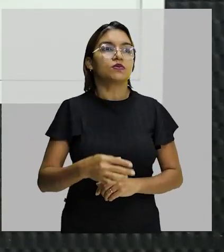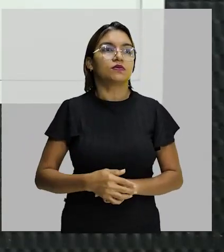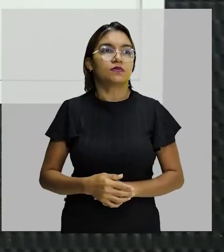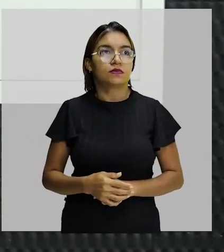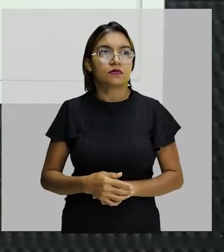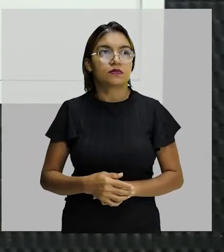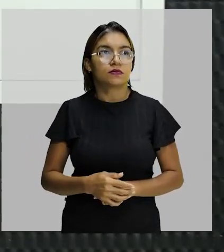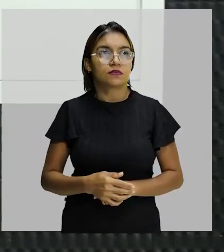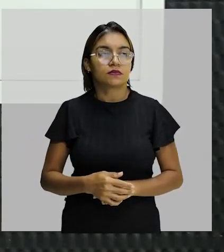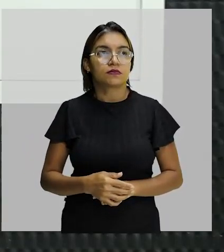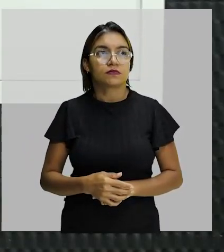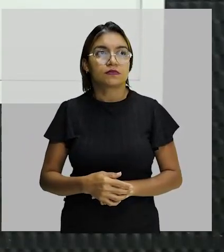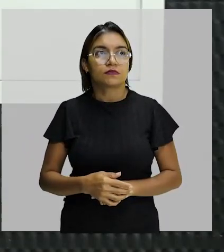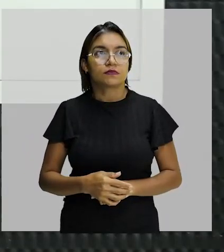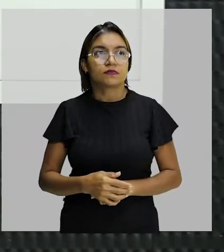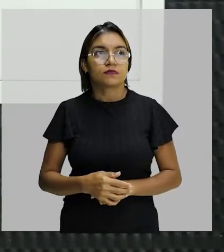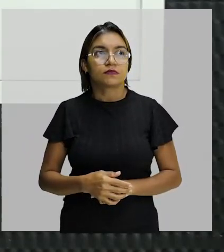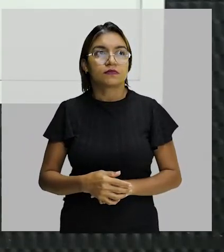ter